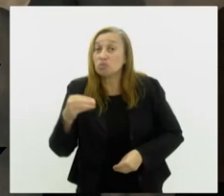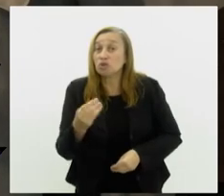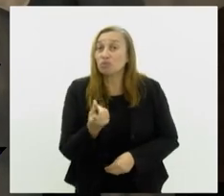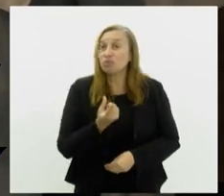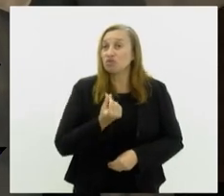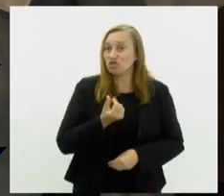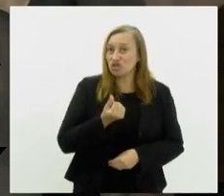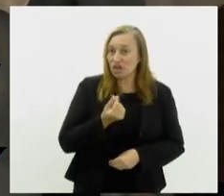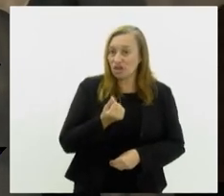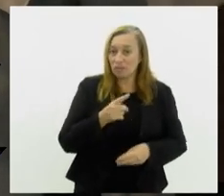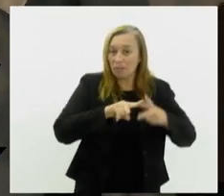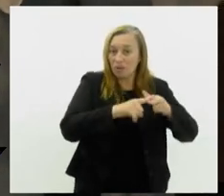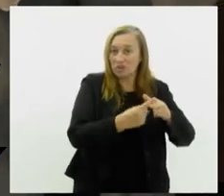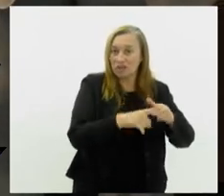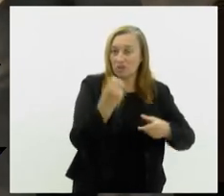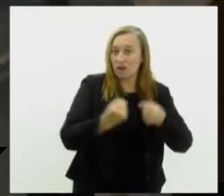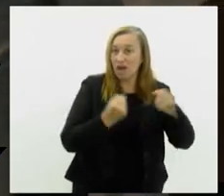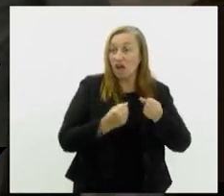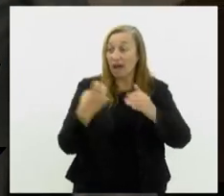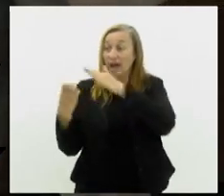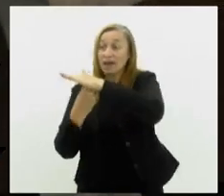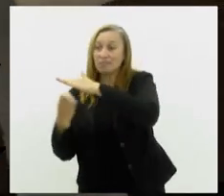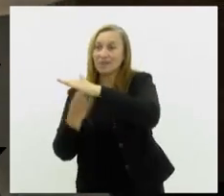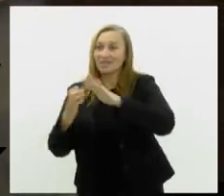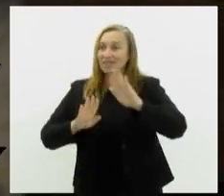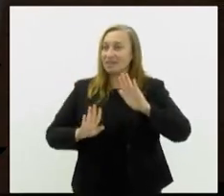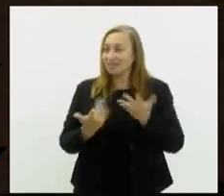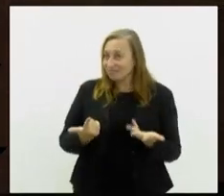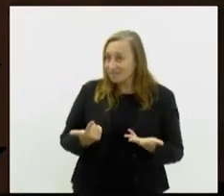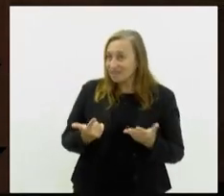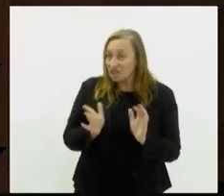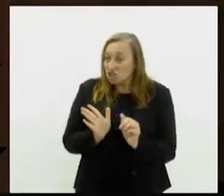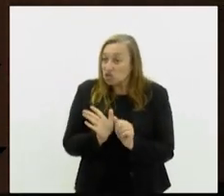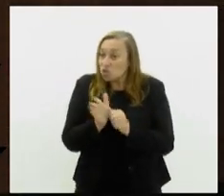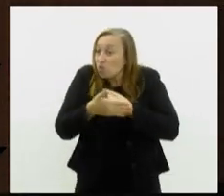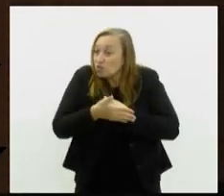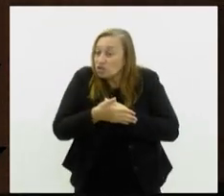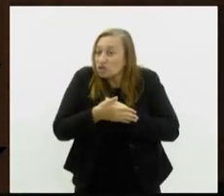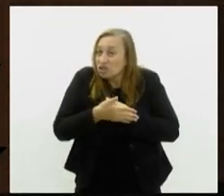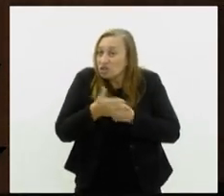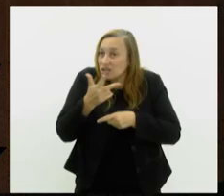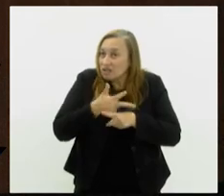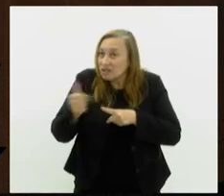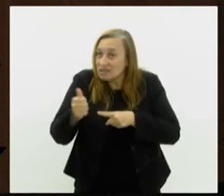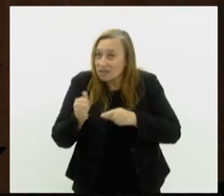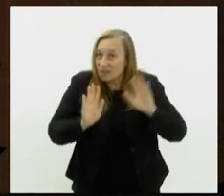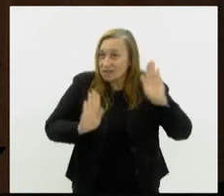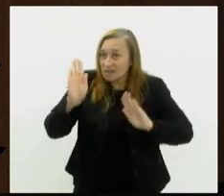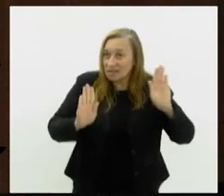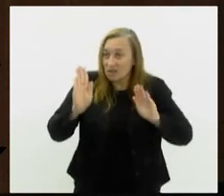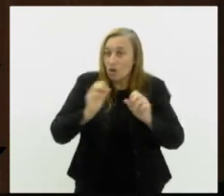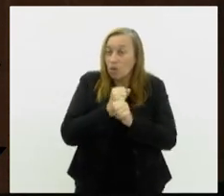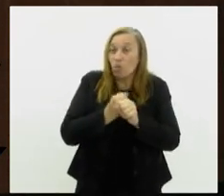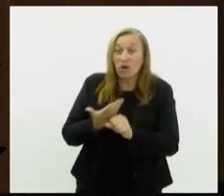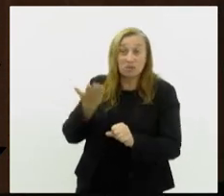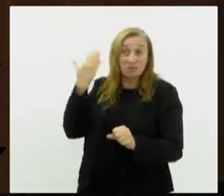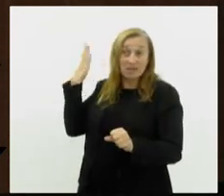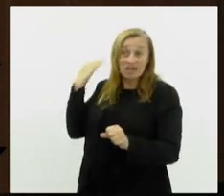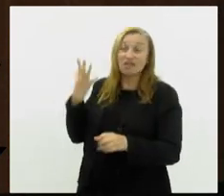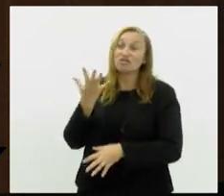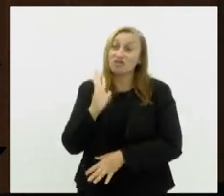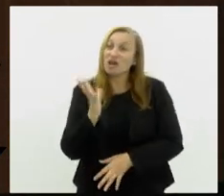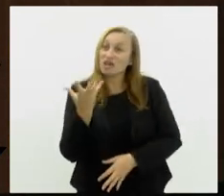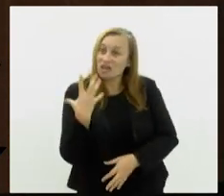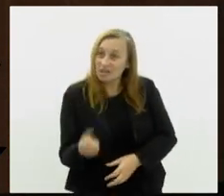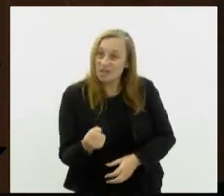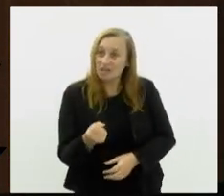a empresa Coringa, que ganhou para fornecer aguinha e gelo aos vagabundos, também, ano passado, a gente acabou de receber, ganhou